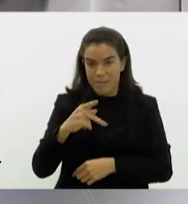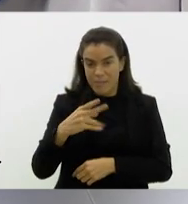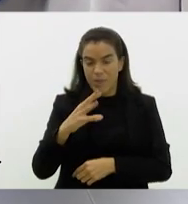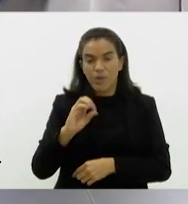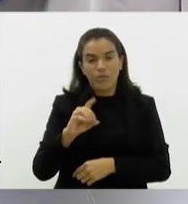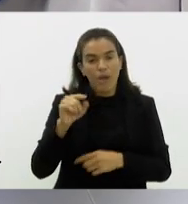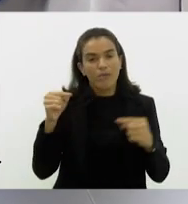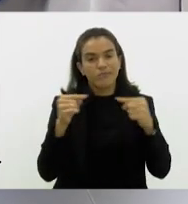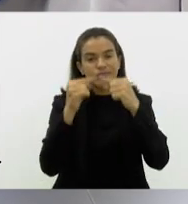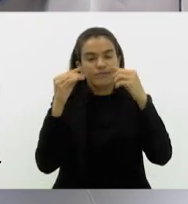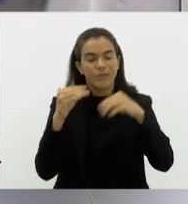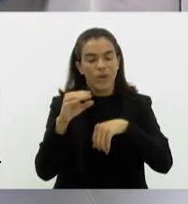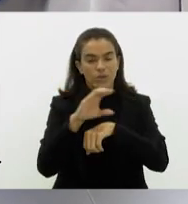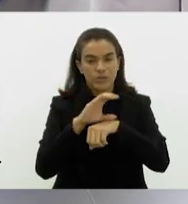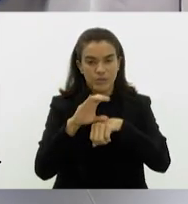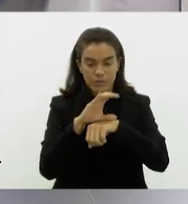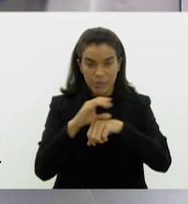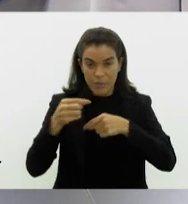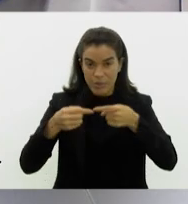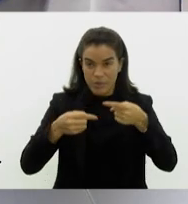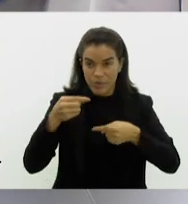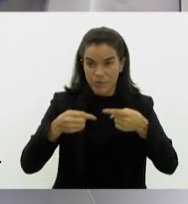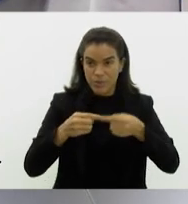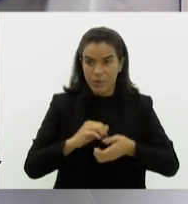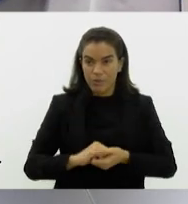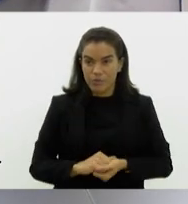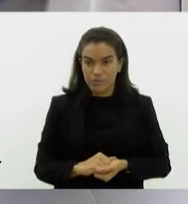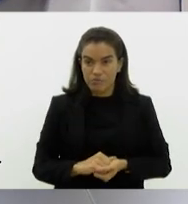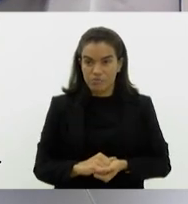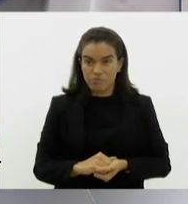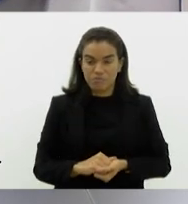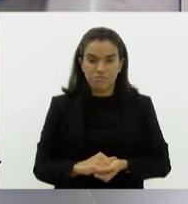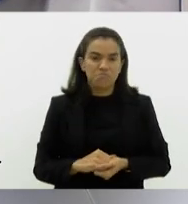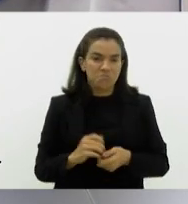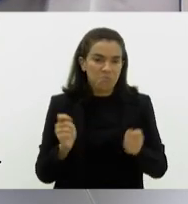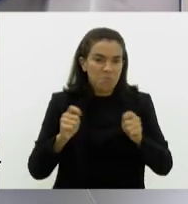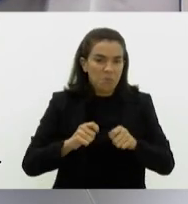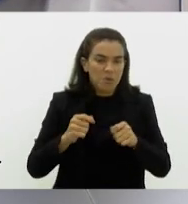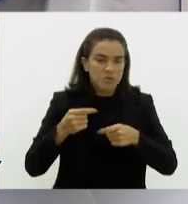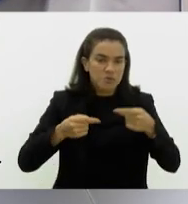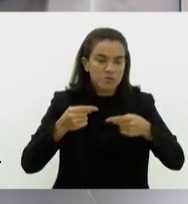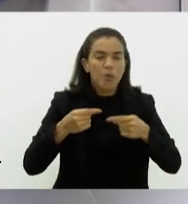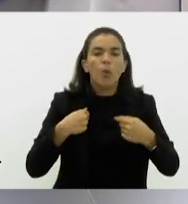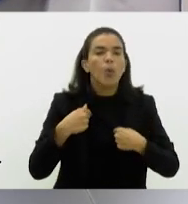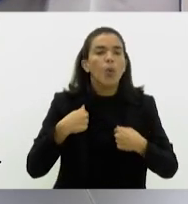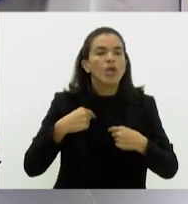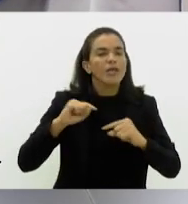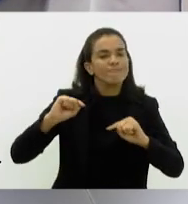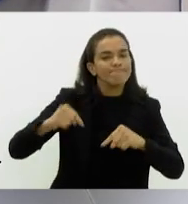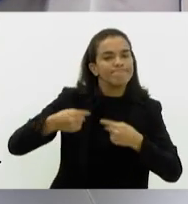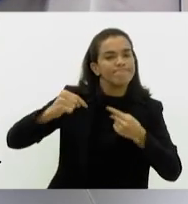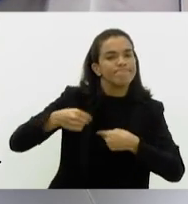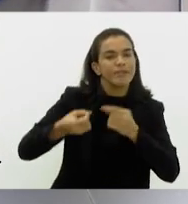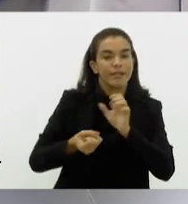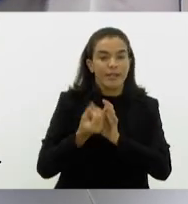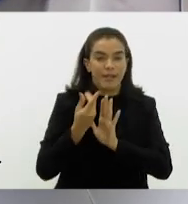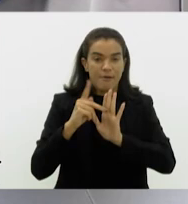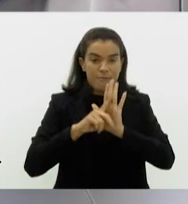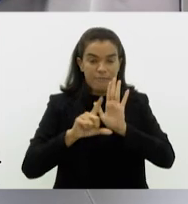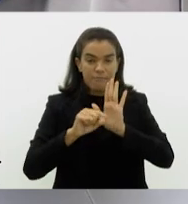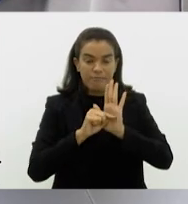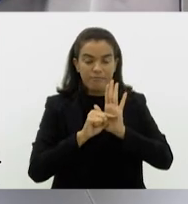pela constitucionalidade em discussão, me incluo para discutir rapidamente, o que motivou esse PL